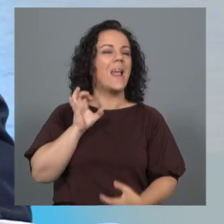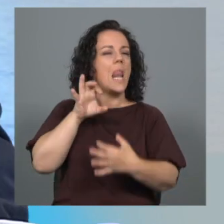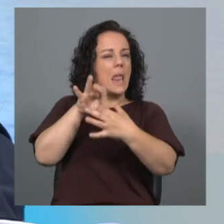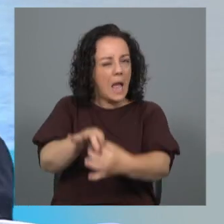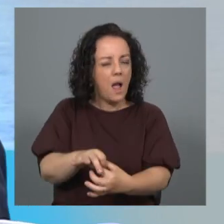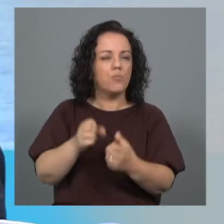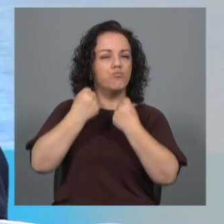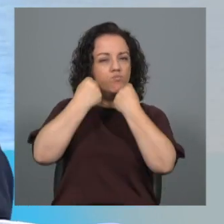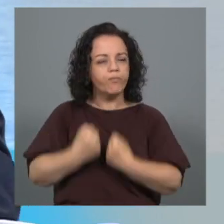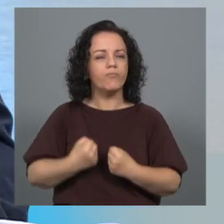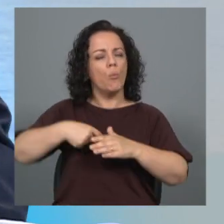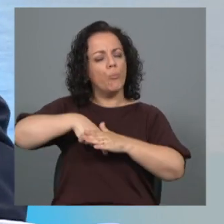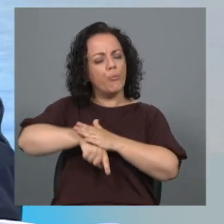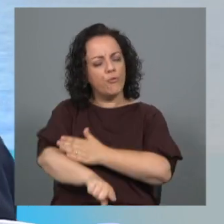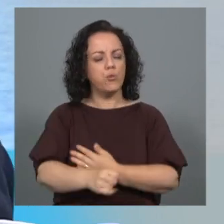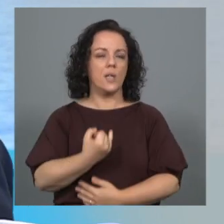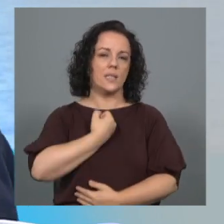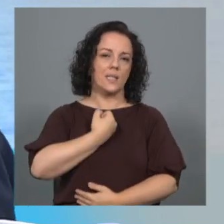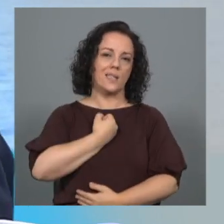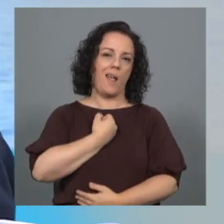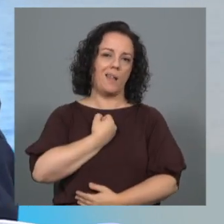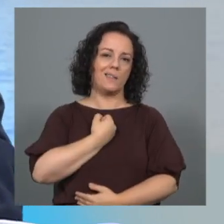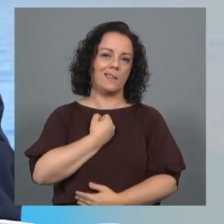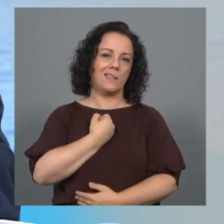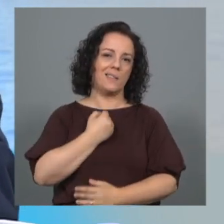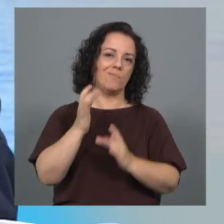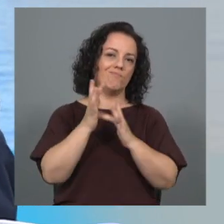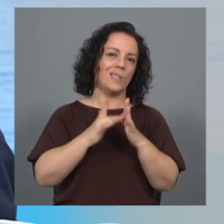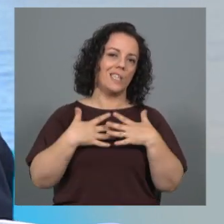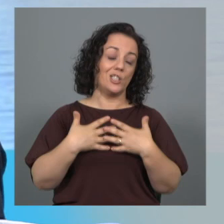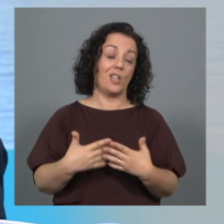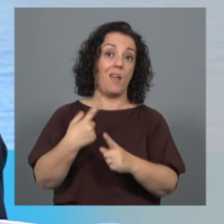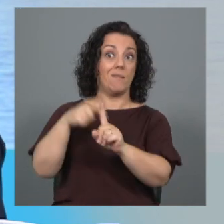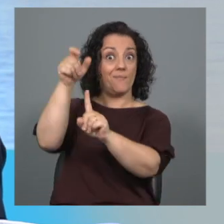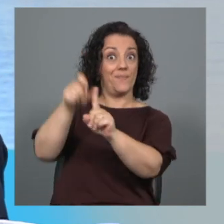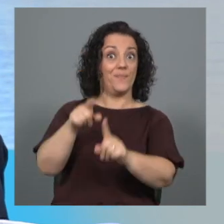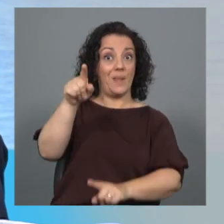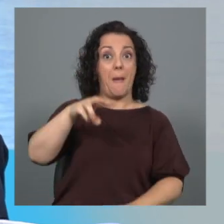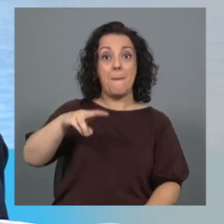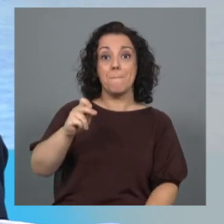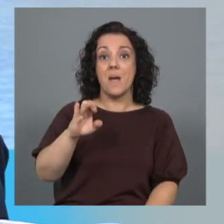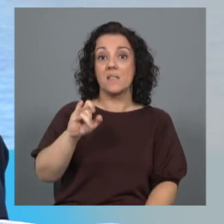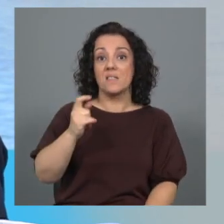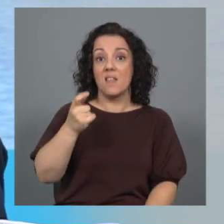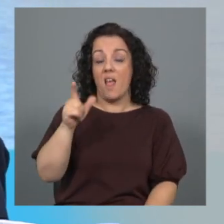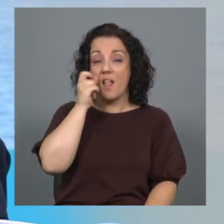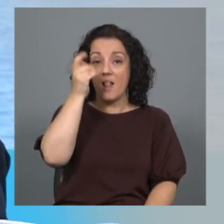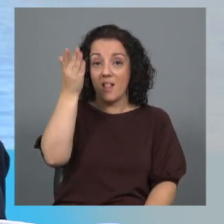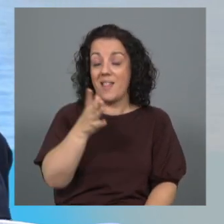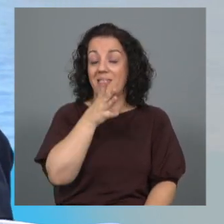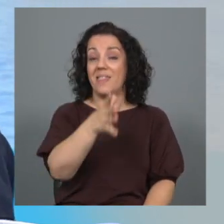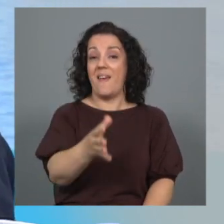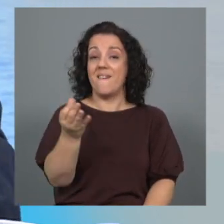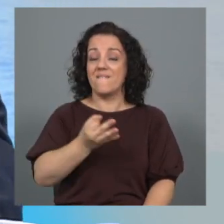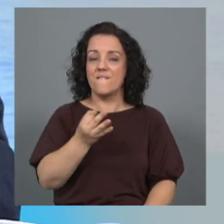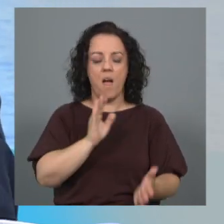profundo da identidade cristã, como o Marcial dizia, esta percepção a partir da Escritura de que, por um lado, a criação está cheia